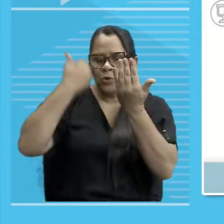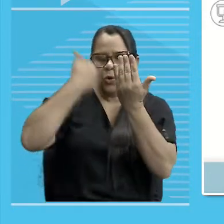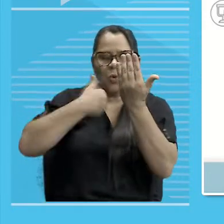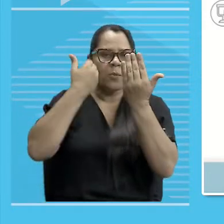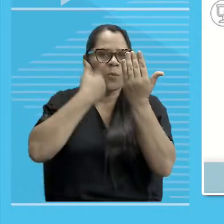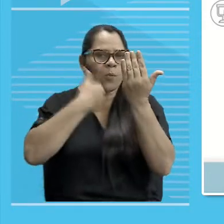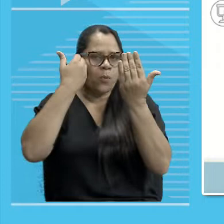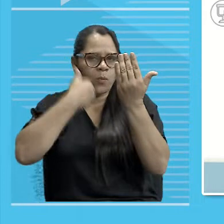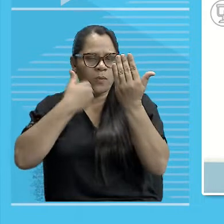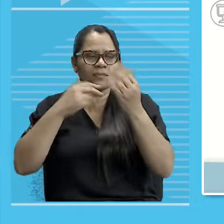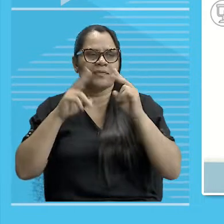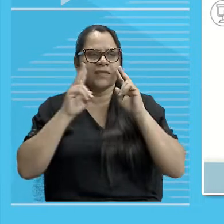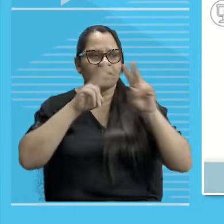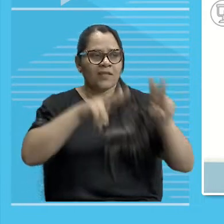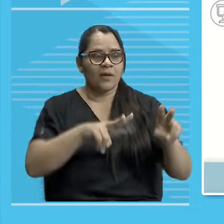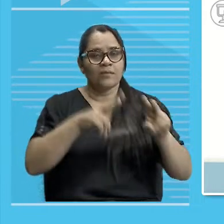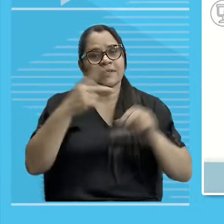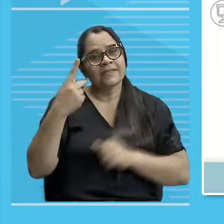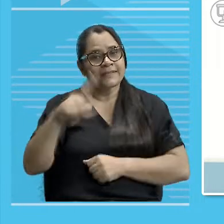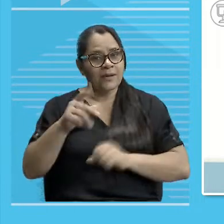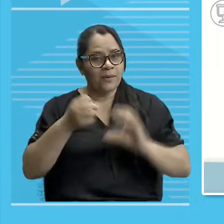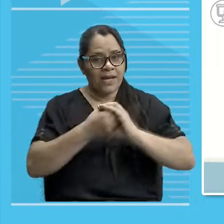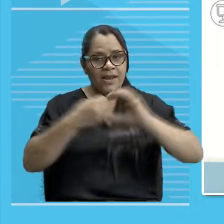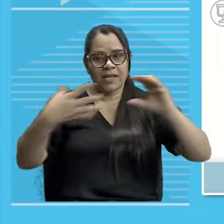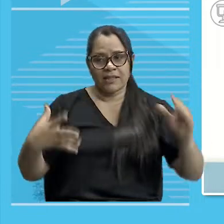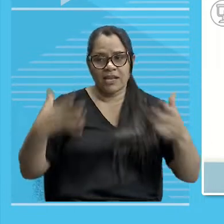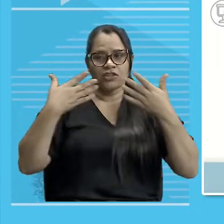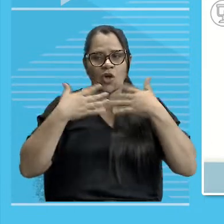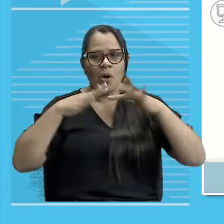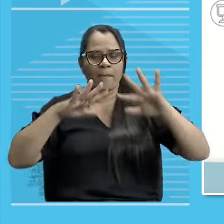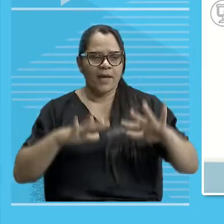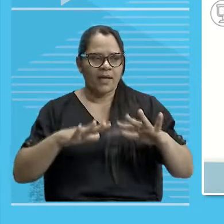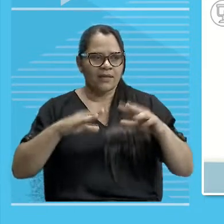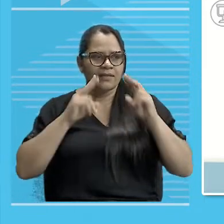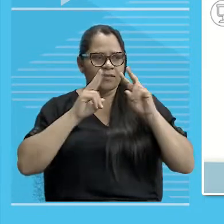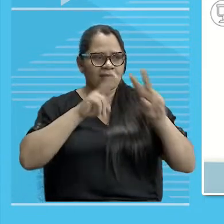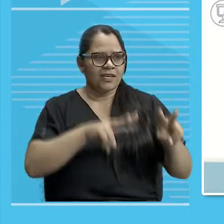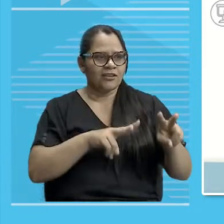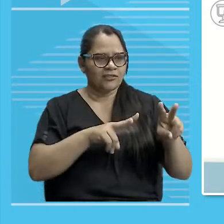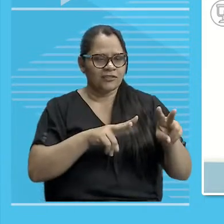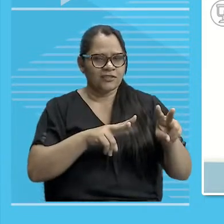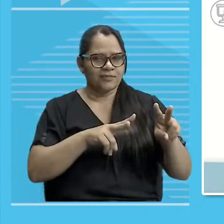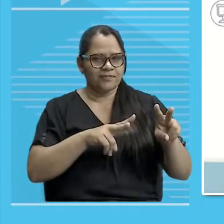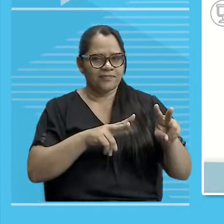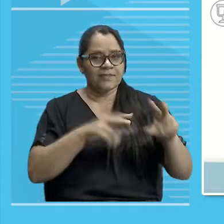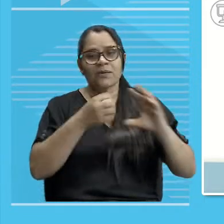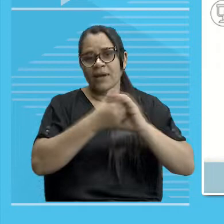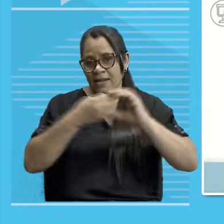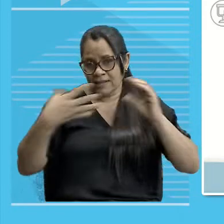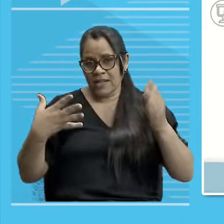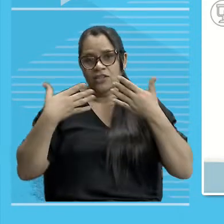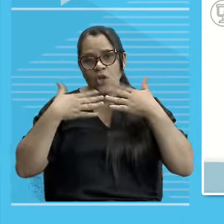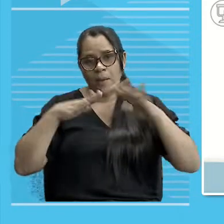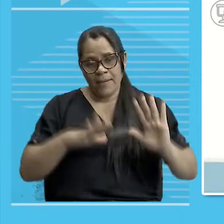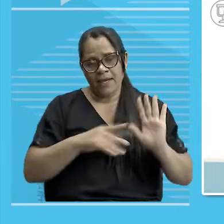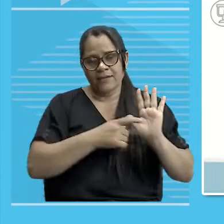Então, essas características, elas são normais, pessoal. Normais, isso é normal